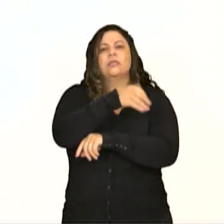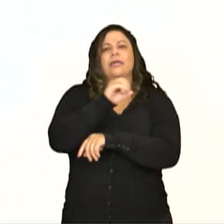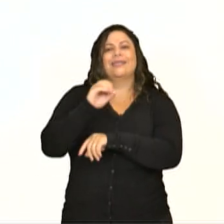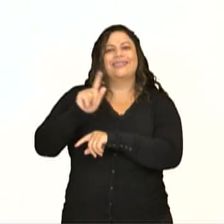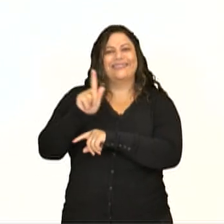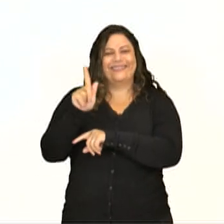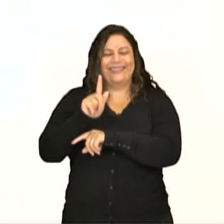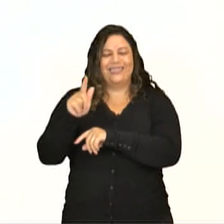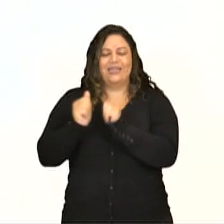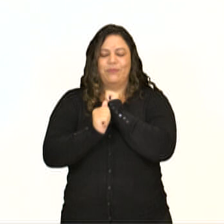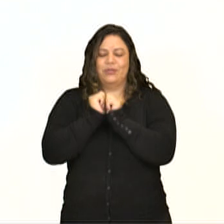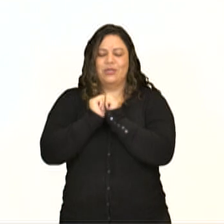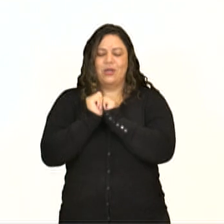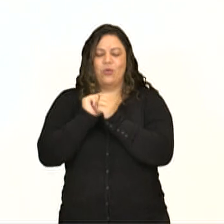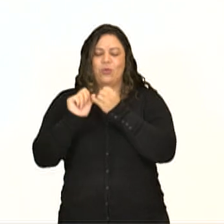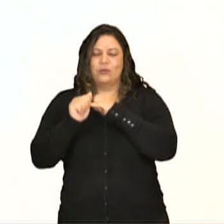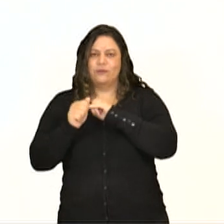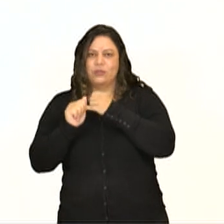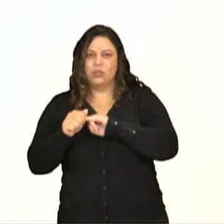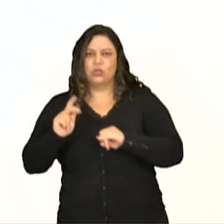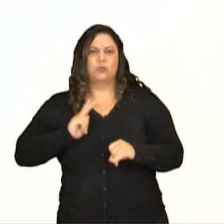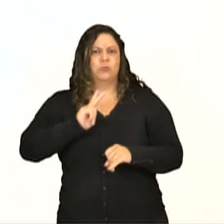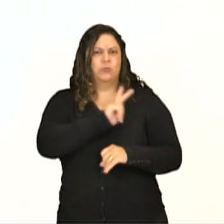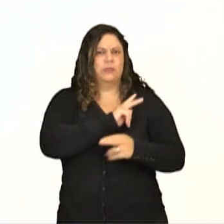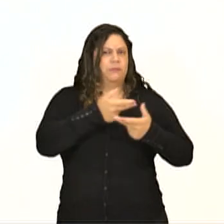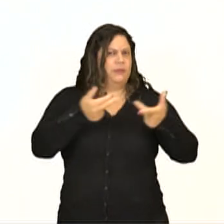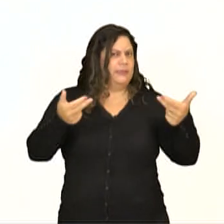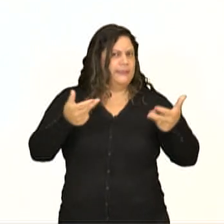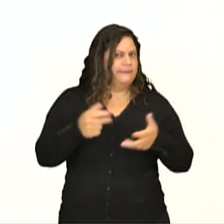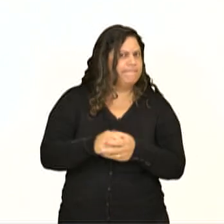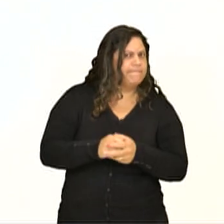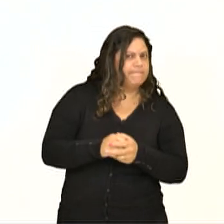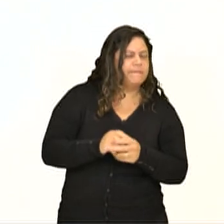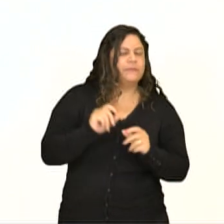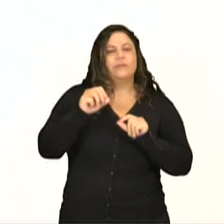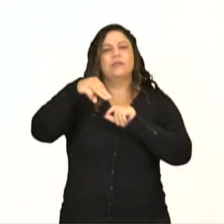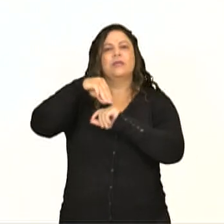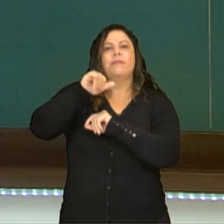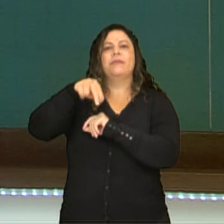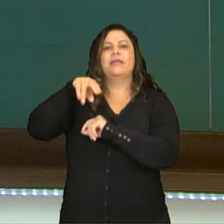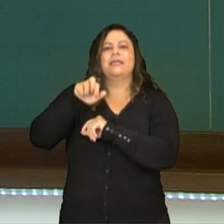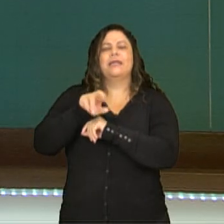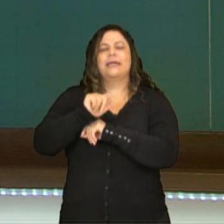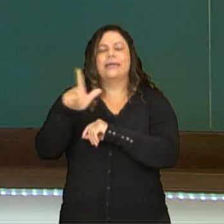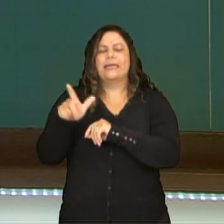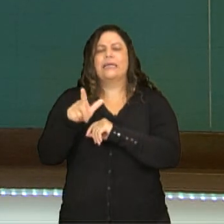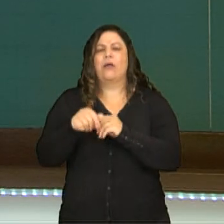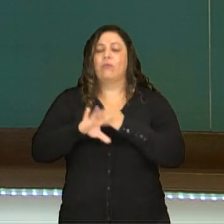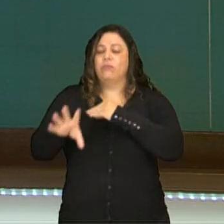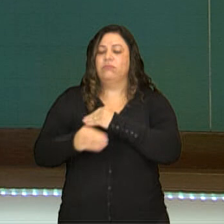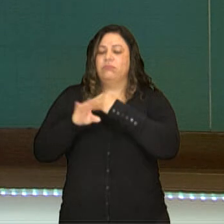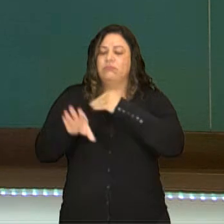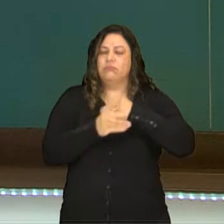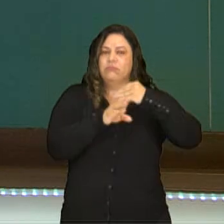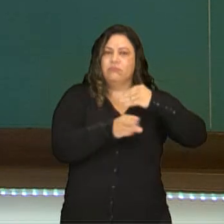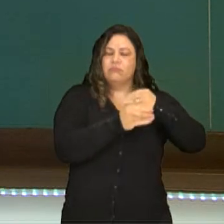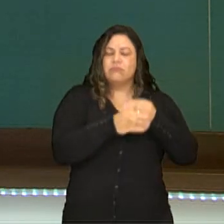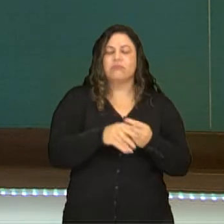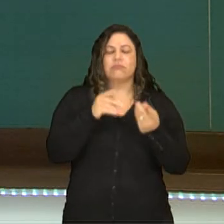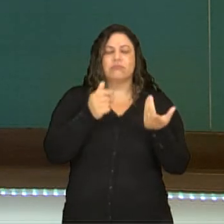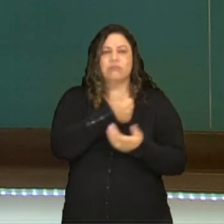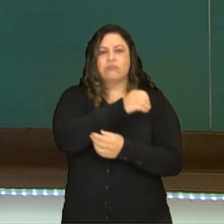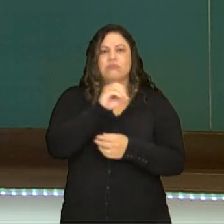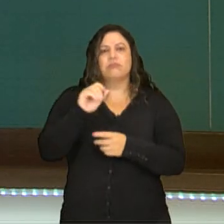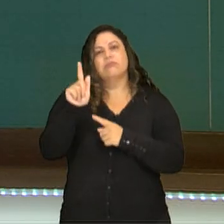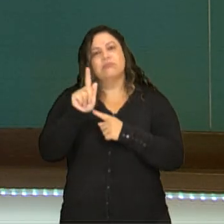100 gramas de arroz e feijão? Quantidade de vitaminas e minerais, então você tem que juntar tudo, encontrar em 100 gramas